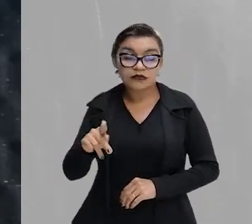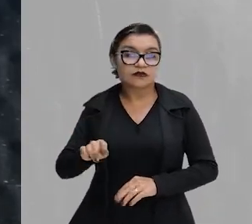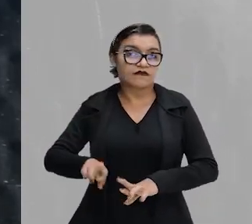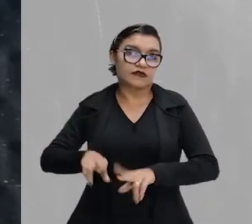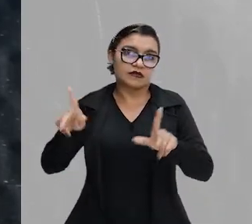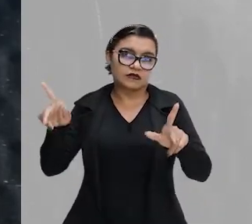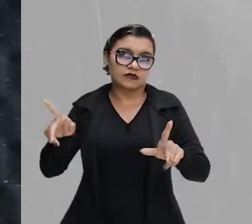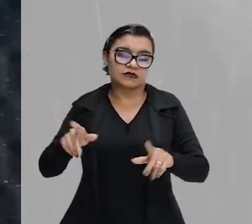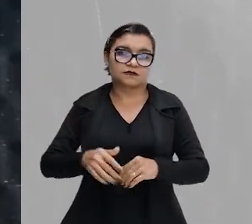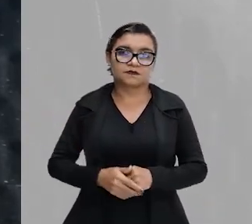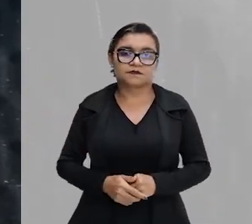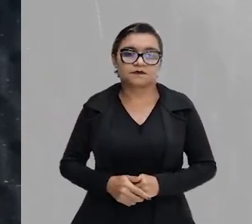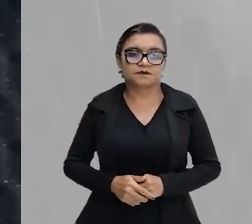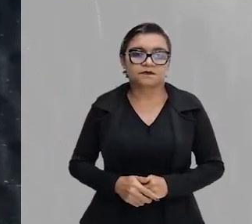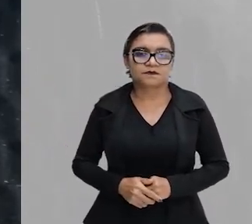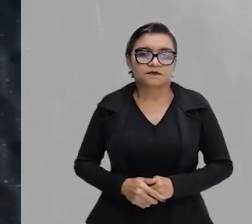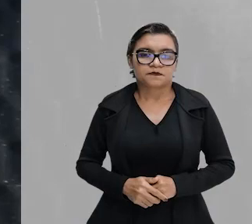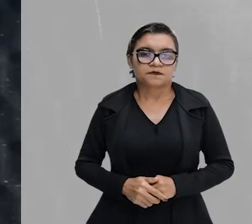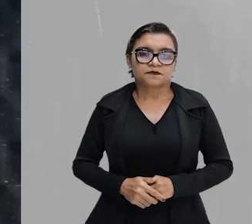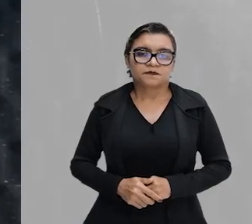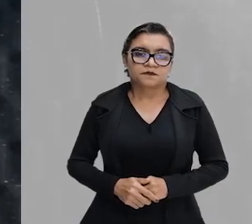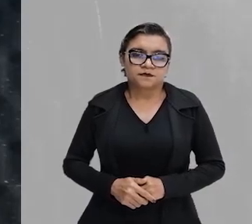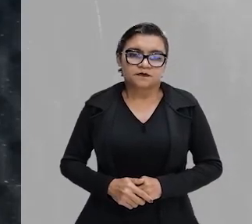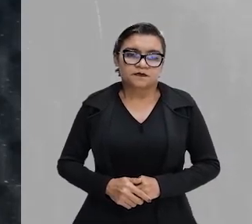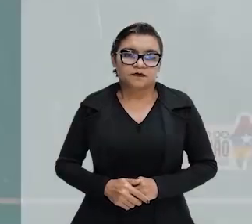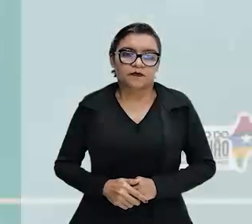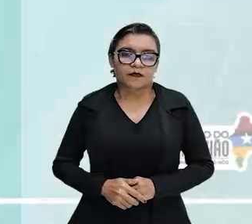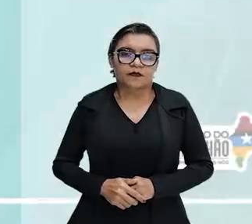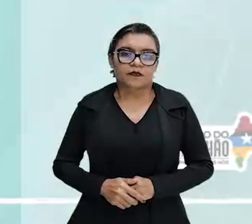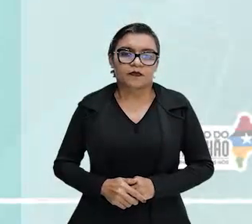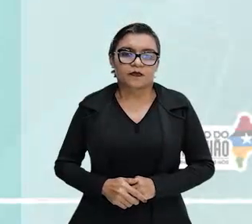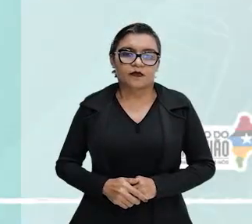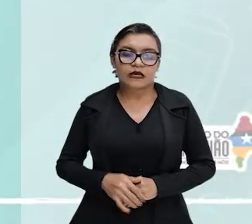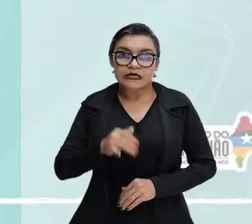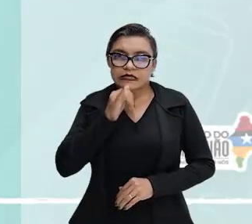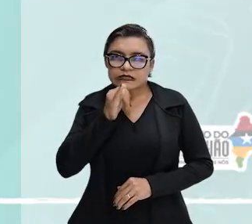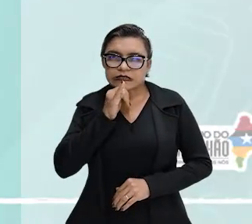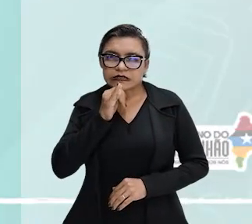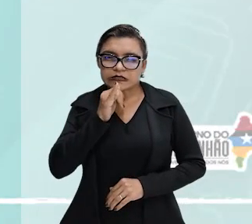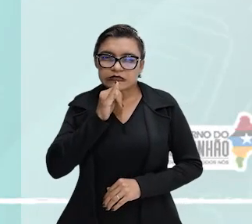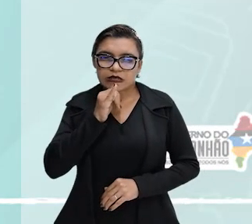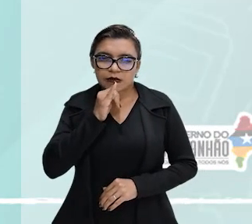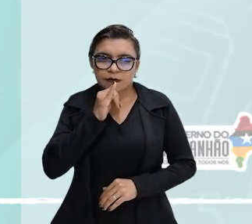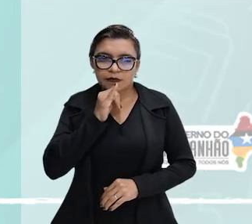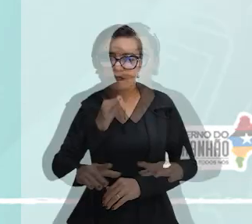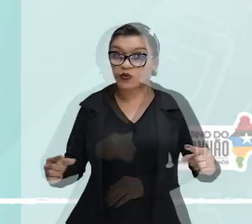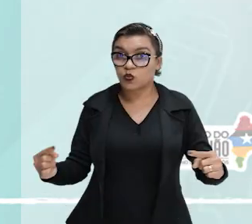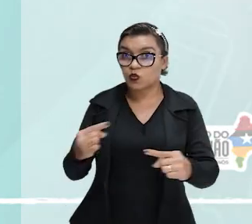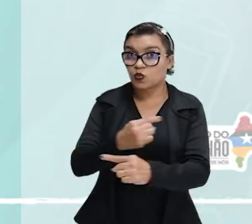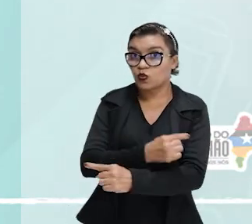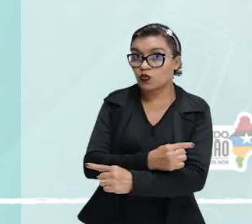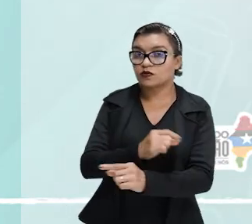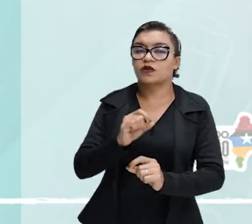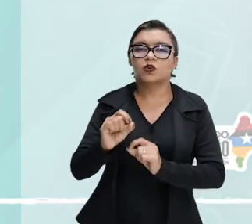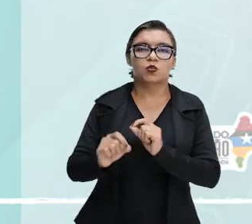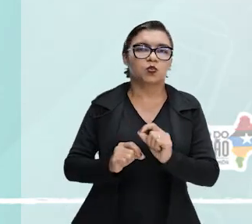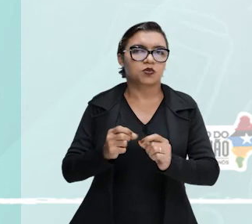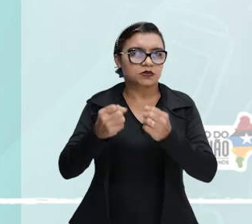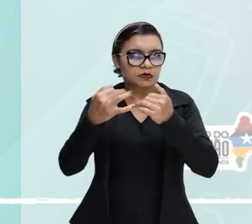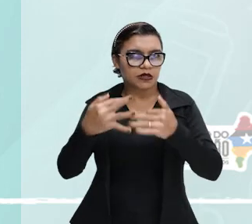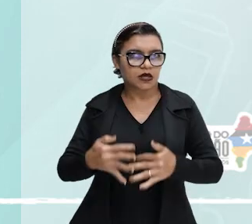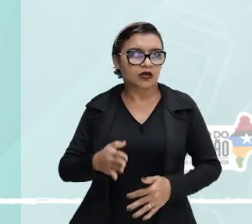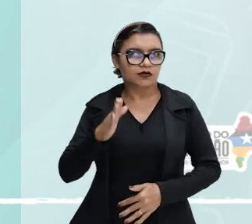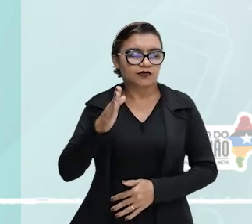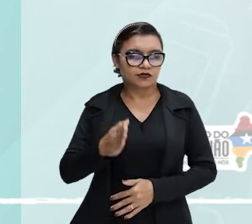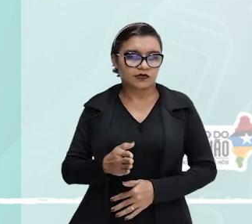do epiciclos, ok? No caso do movimento retrógrado, proposto por Copérnico, foi explicado aqui